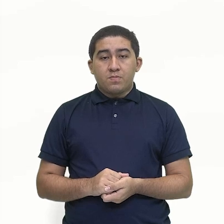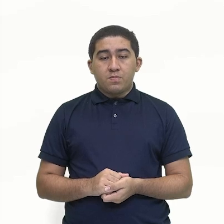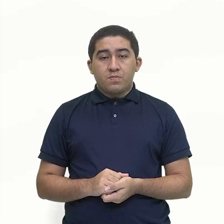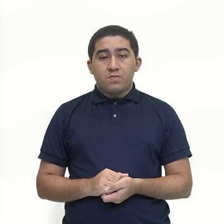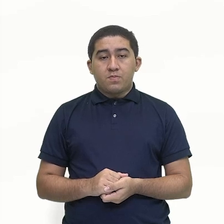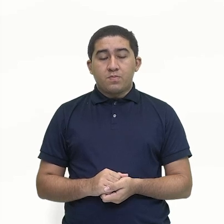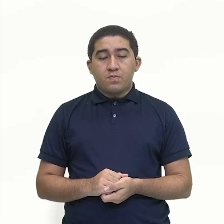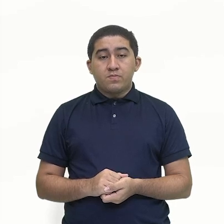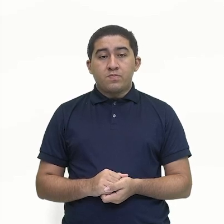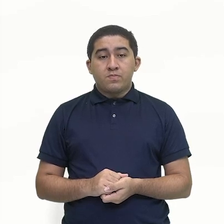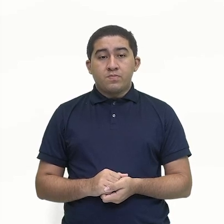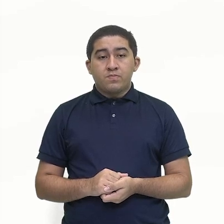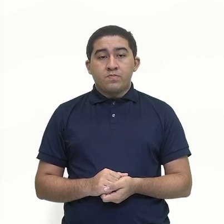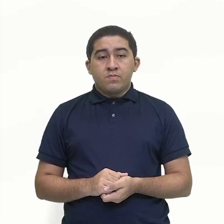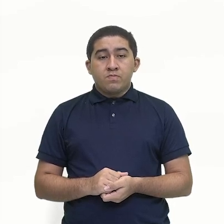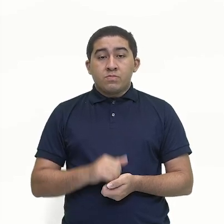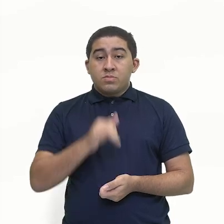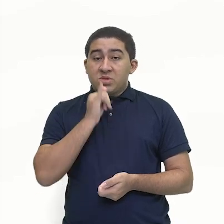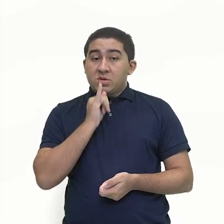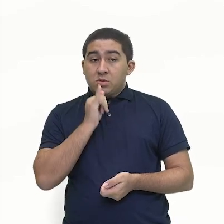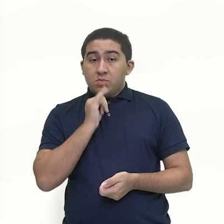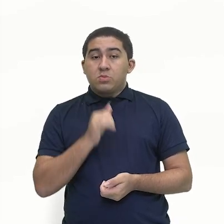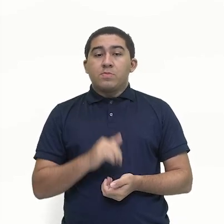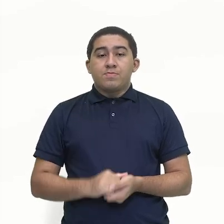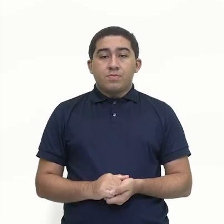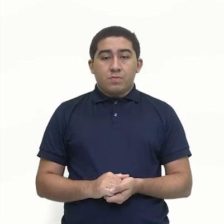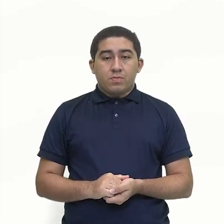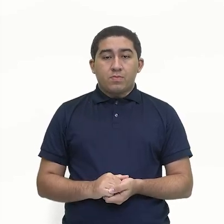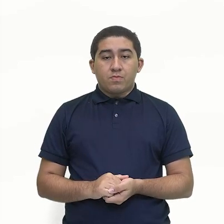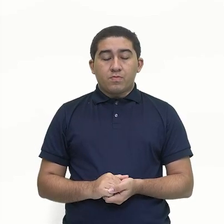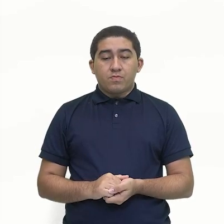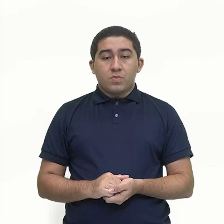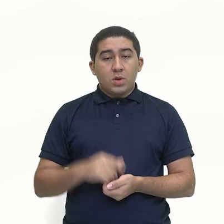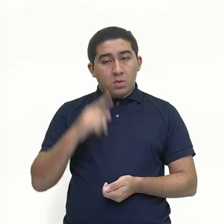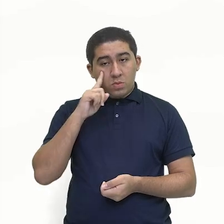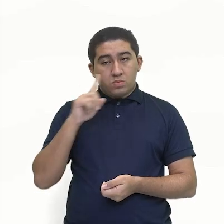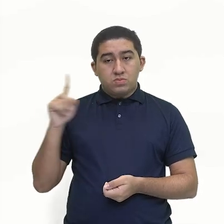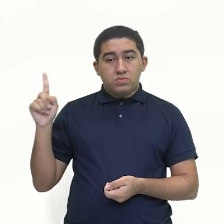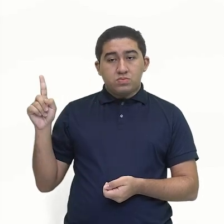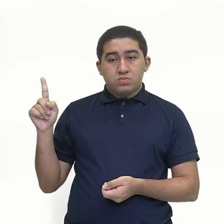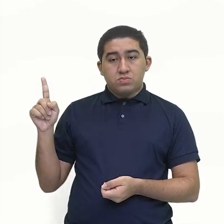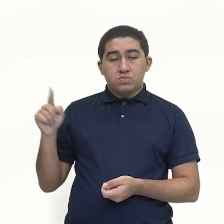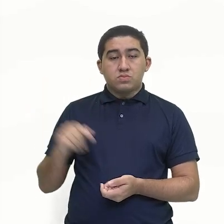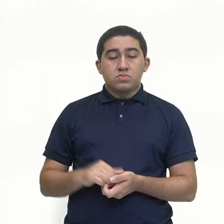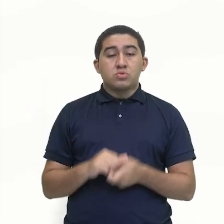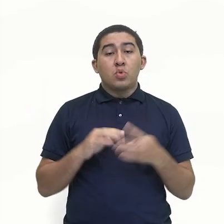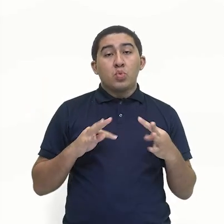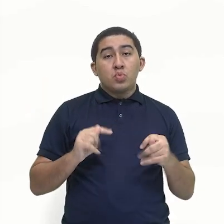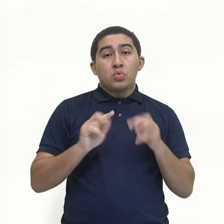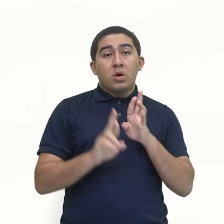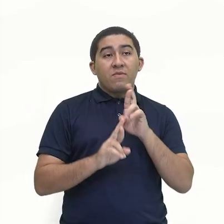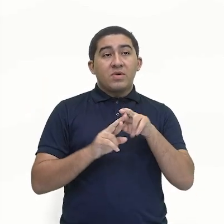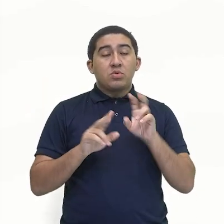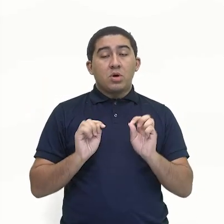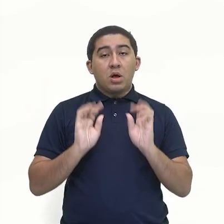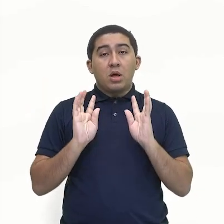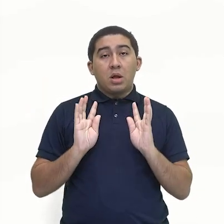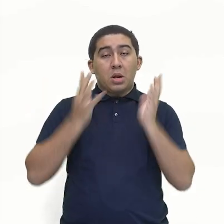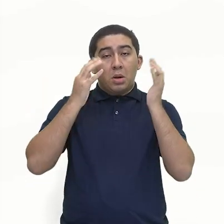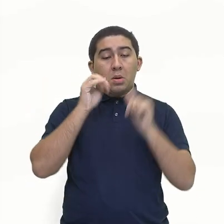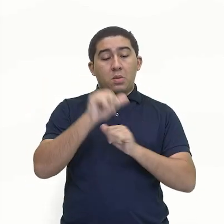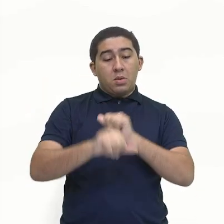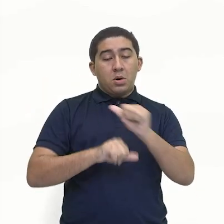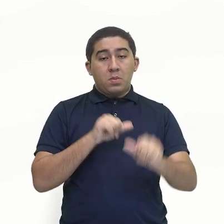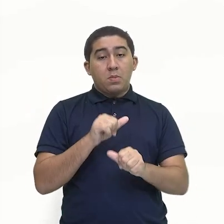data abrangente. Example, climate change. Aí, tudo que saiu sobre climate change de 2015